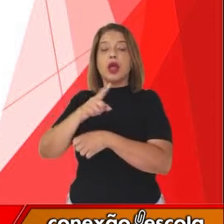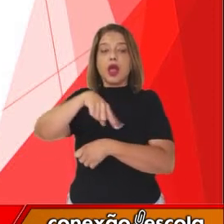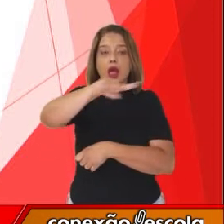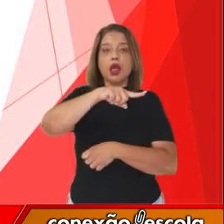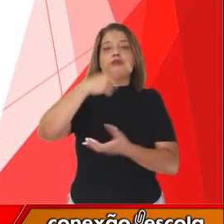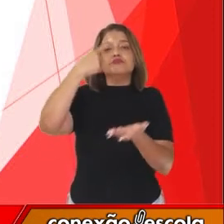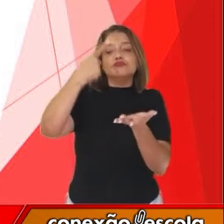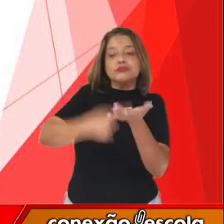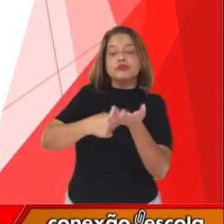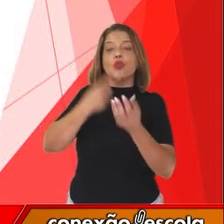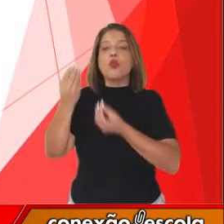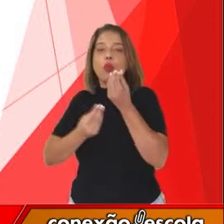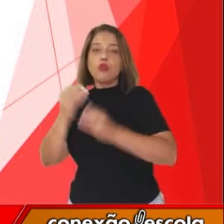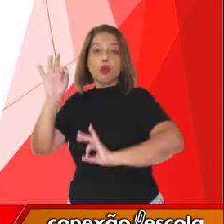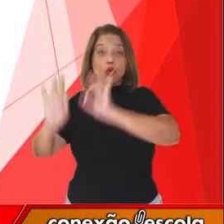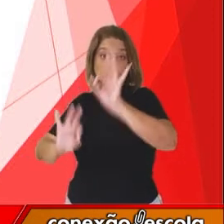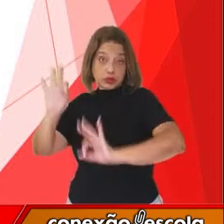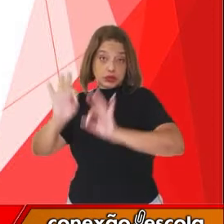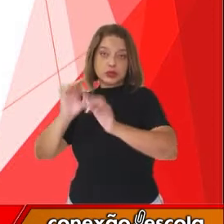determinado esporte.